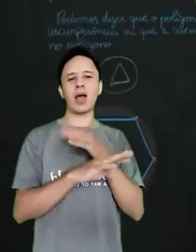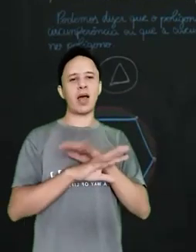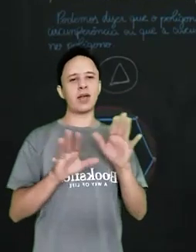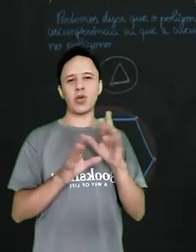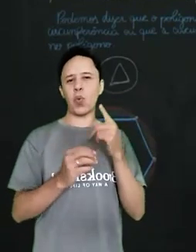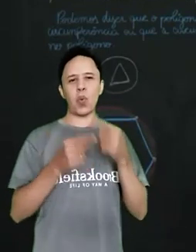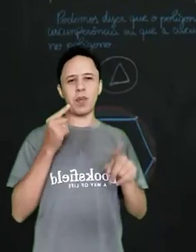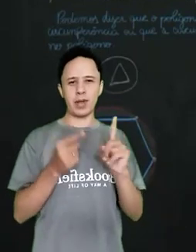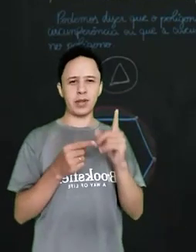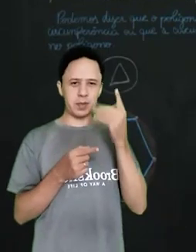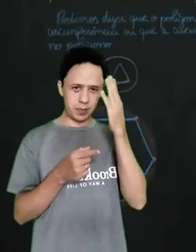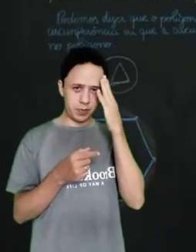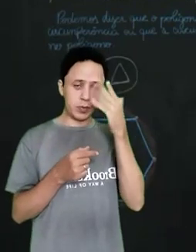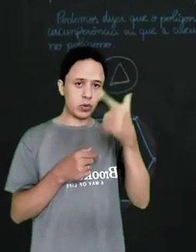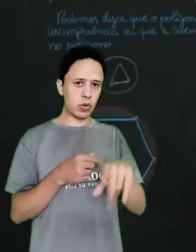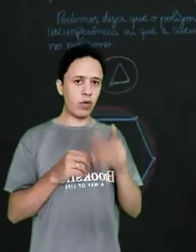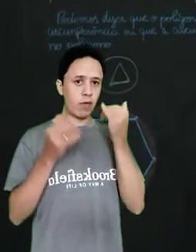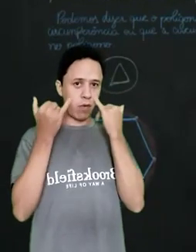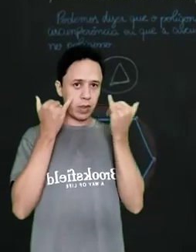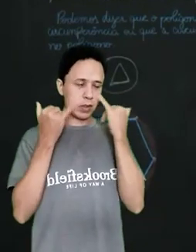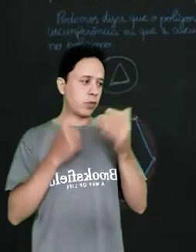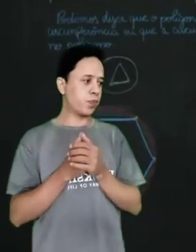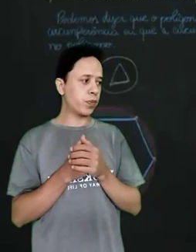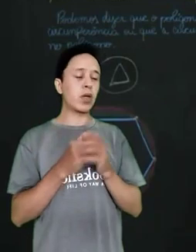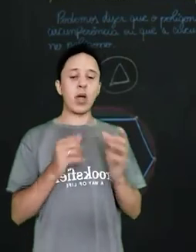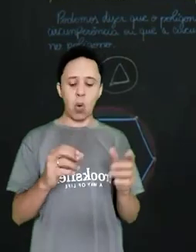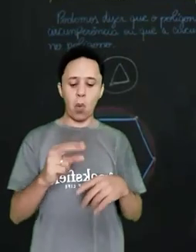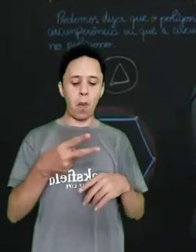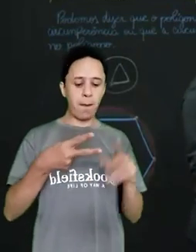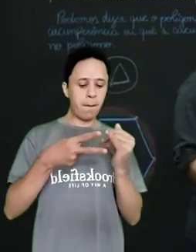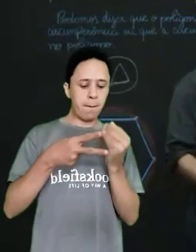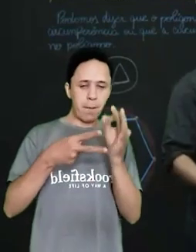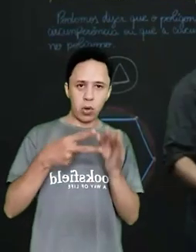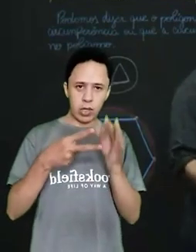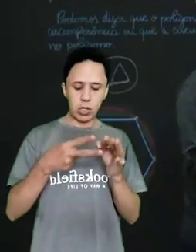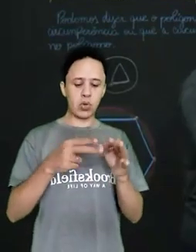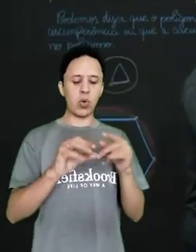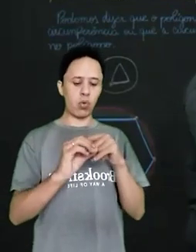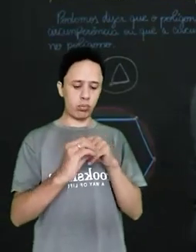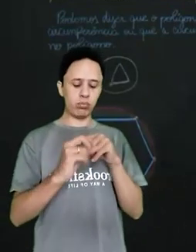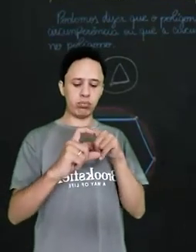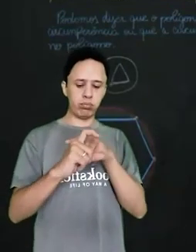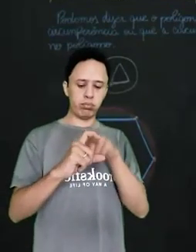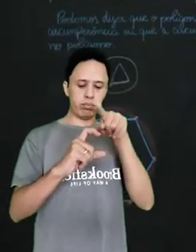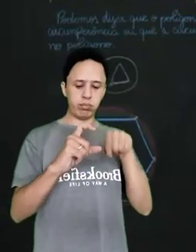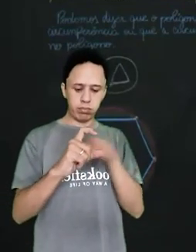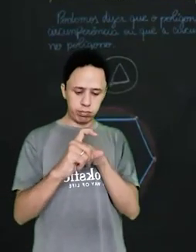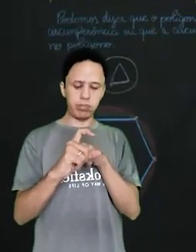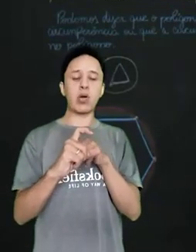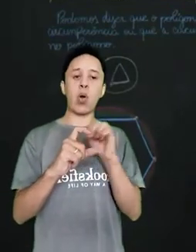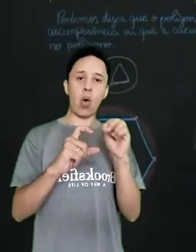novo, vamos aqui a nossa outra informação. Podemos dizer que o polígono está circunscrito à circunferência ou ainda